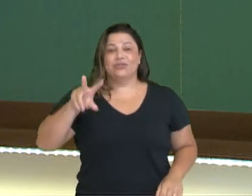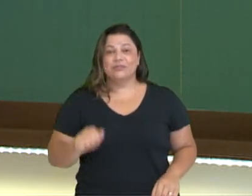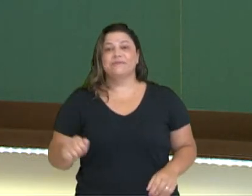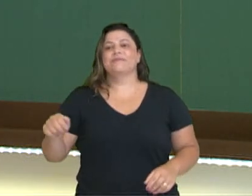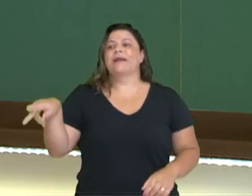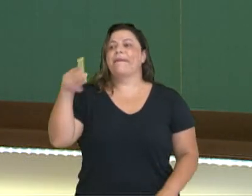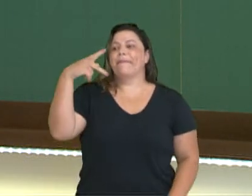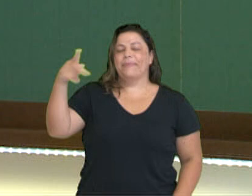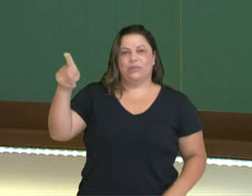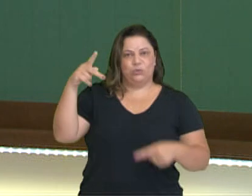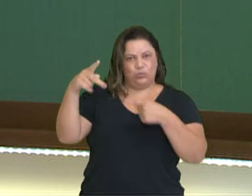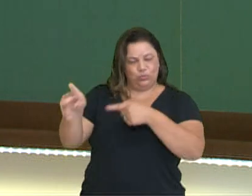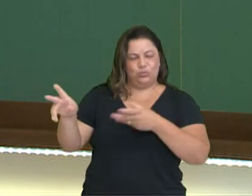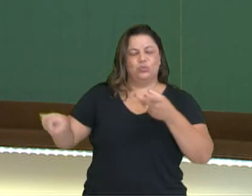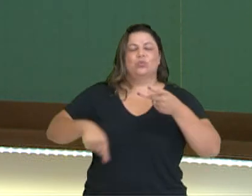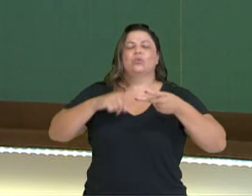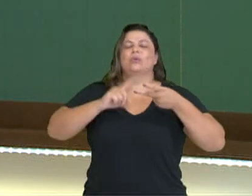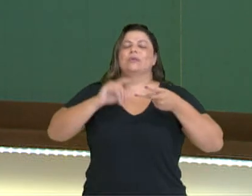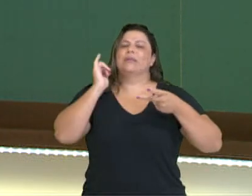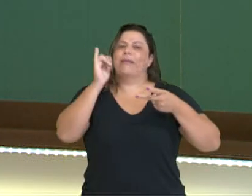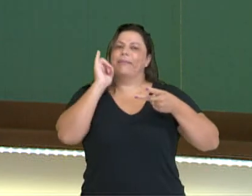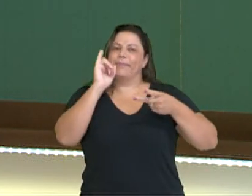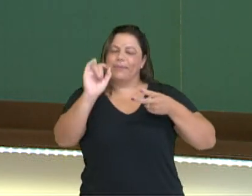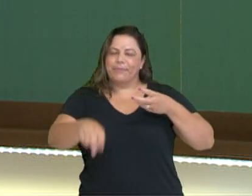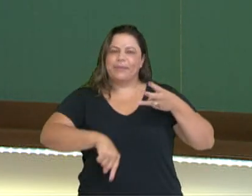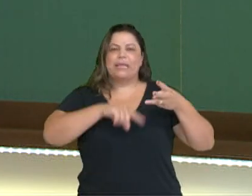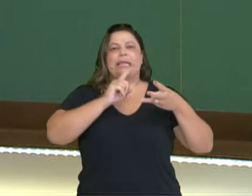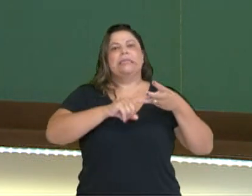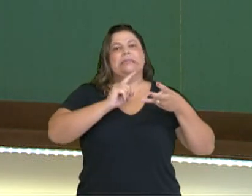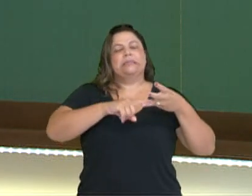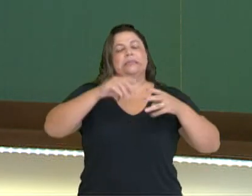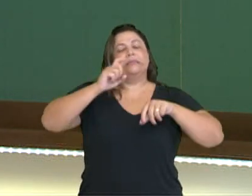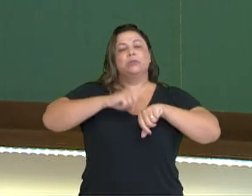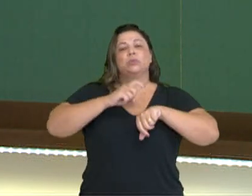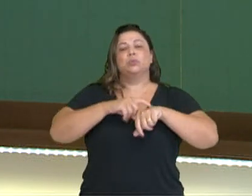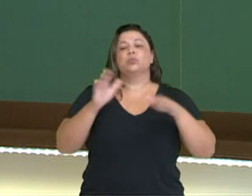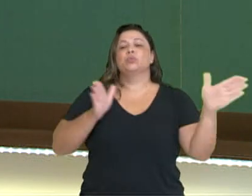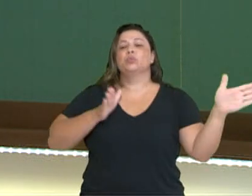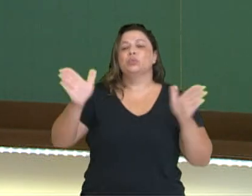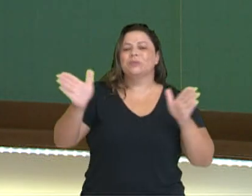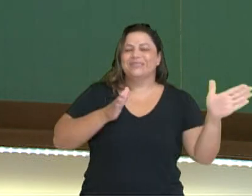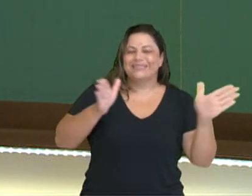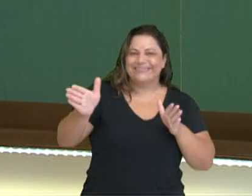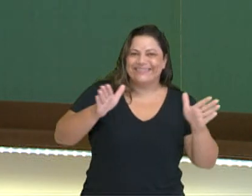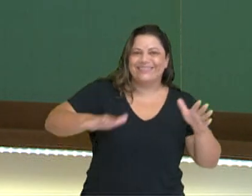Personagens, narrador, o tempo,